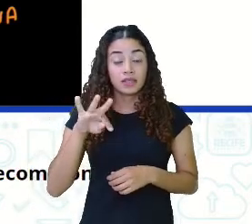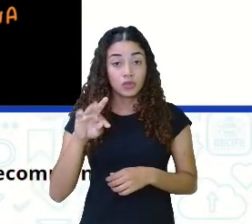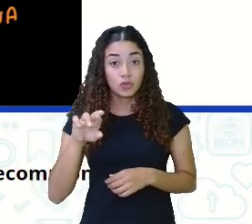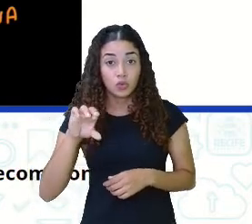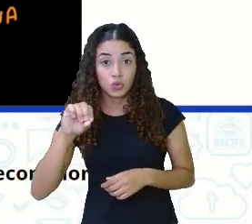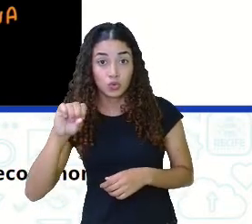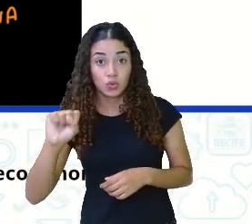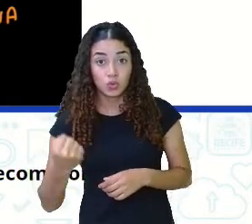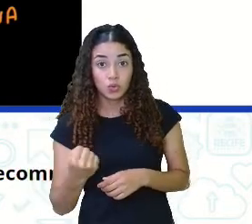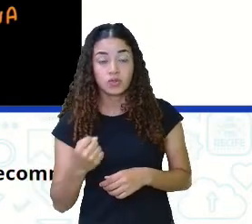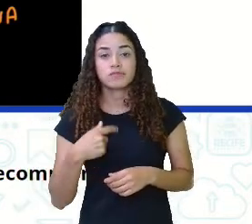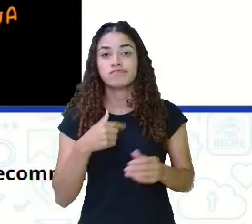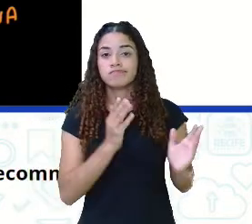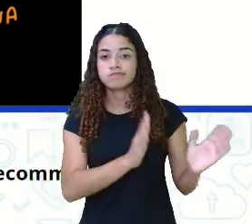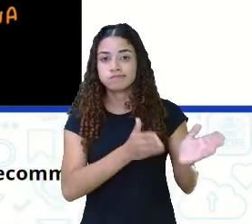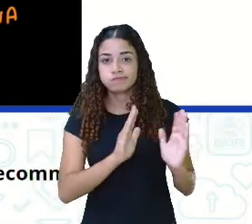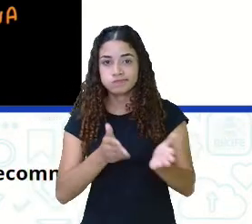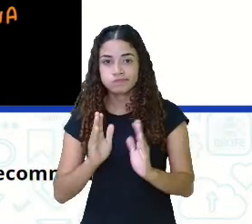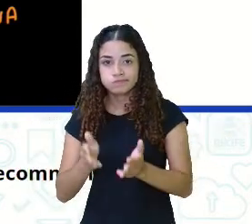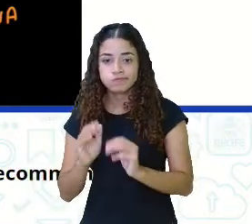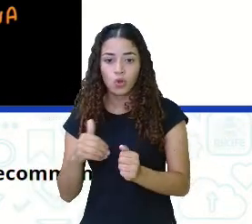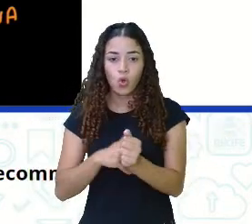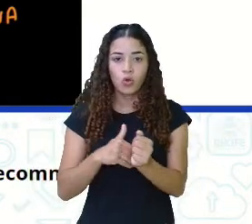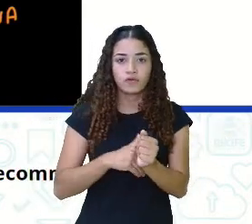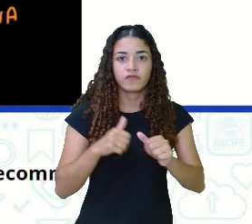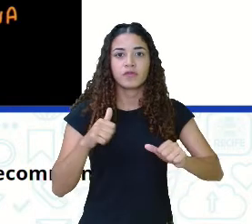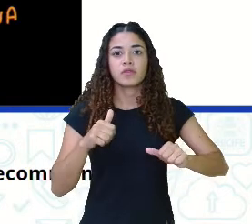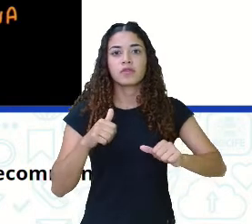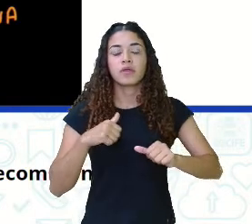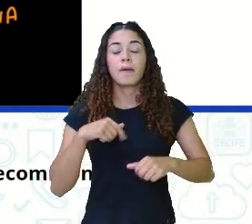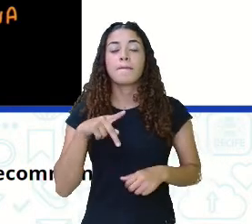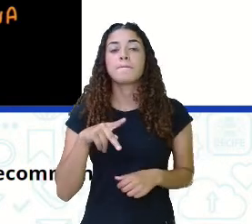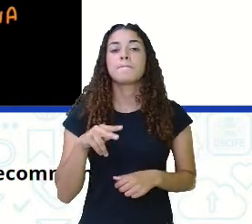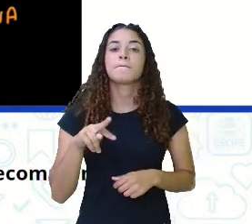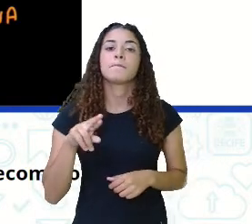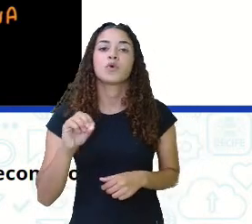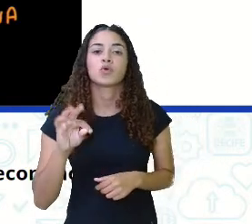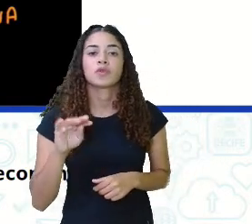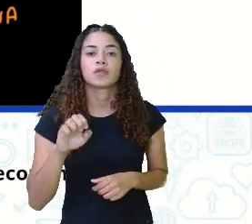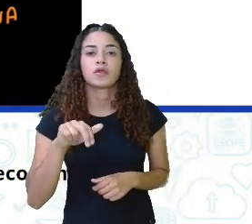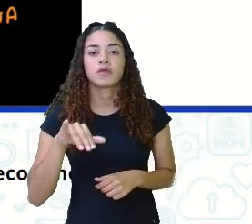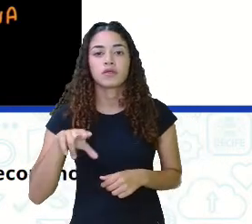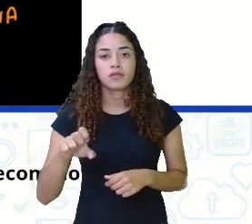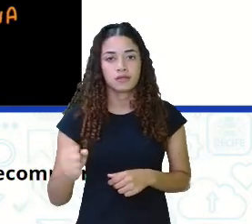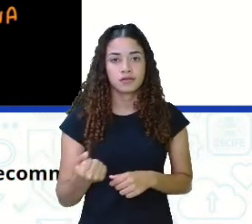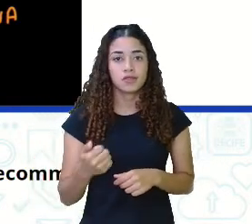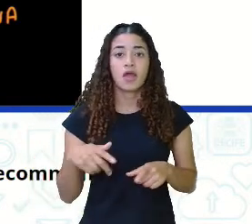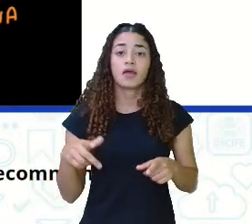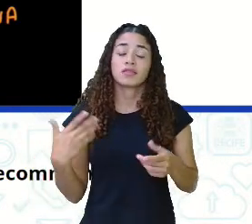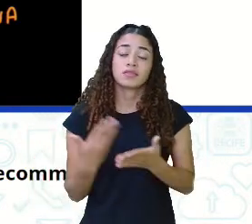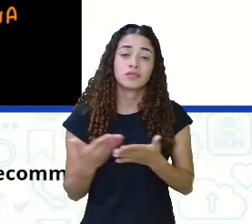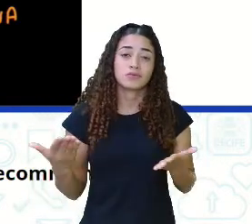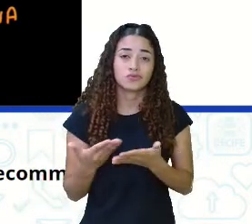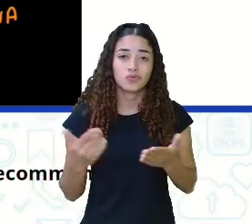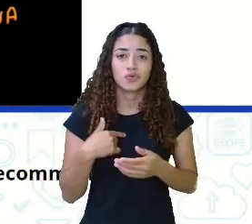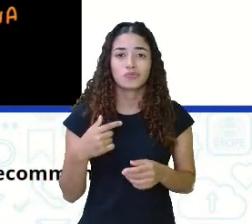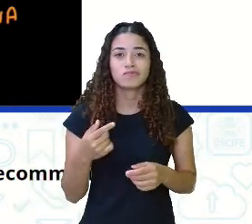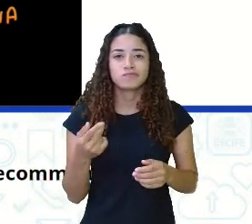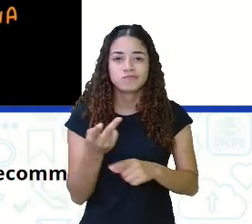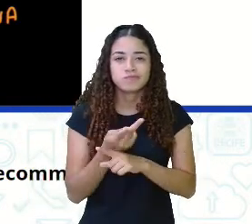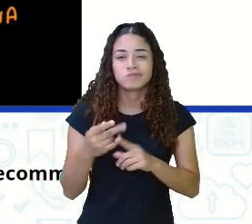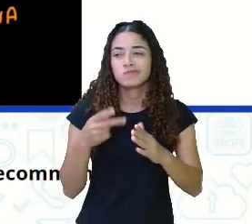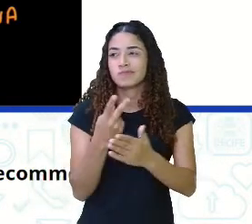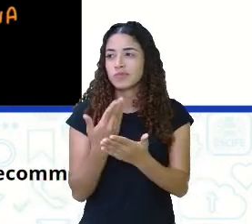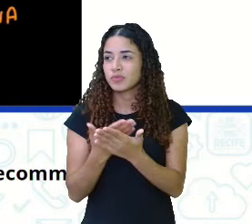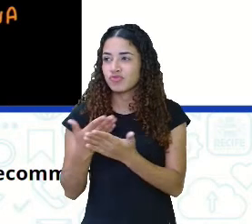DNA que não codificam para genes que vão codificar em proteínas. Ainda estamos pesquisando sobre os introns, então é importante apenas que você fique